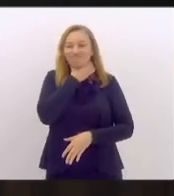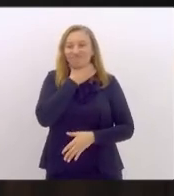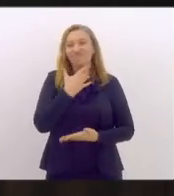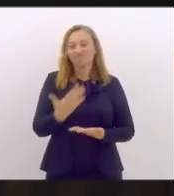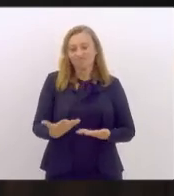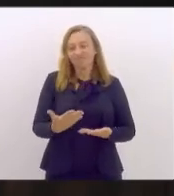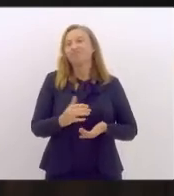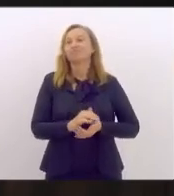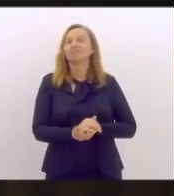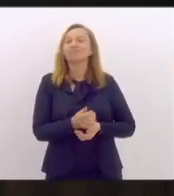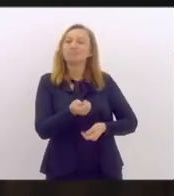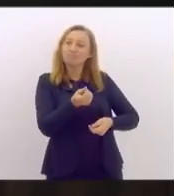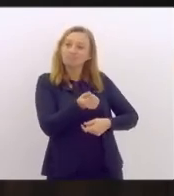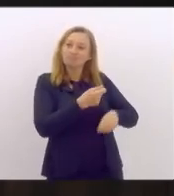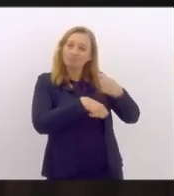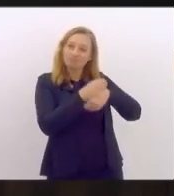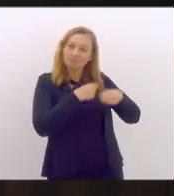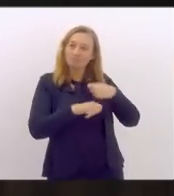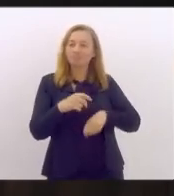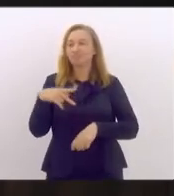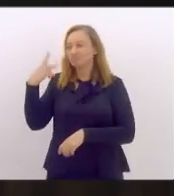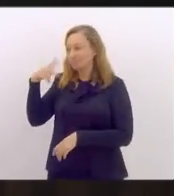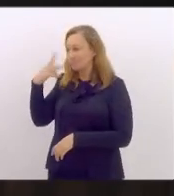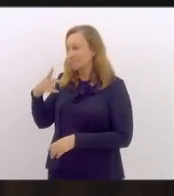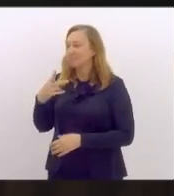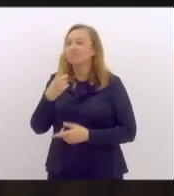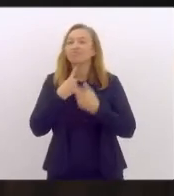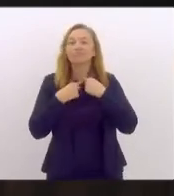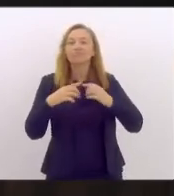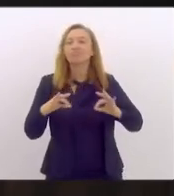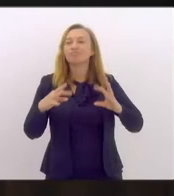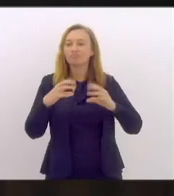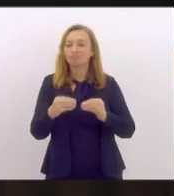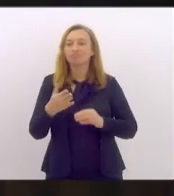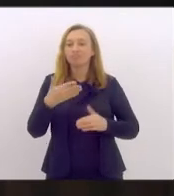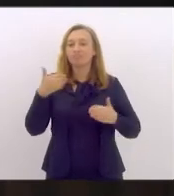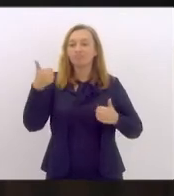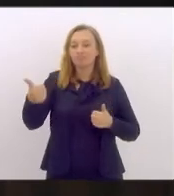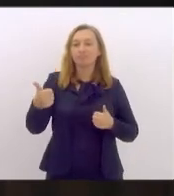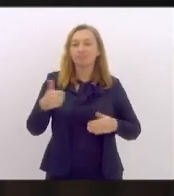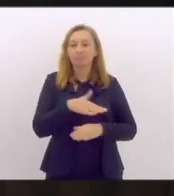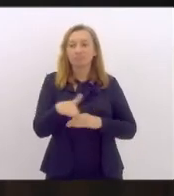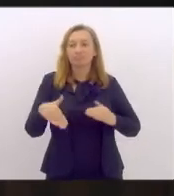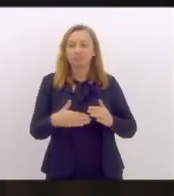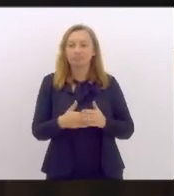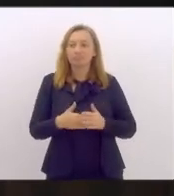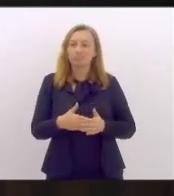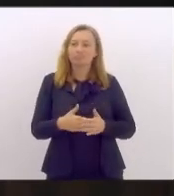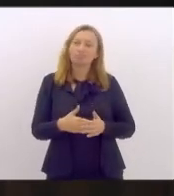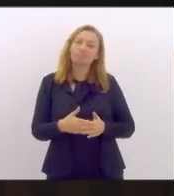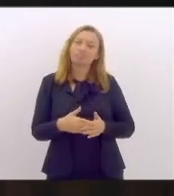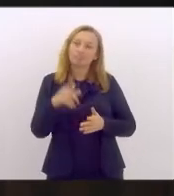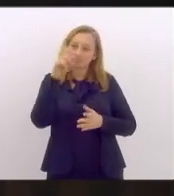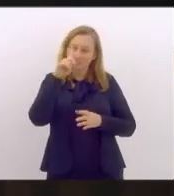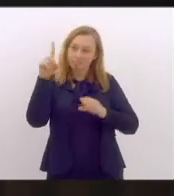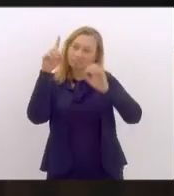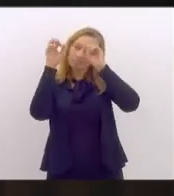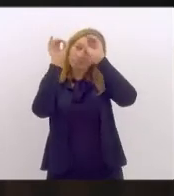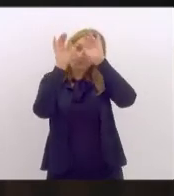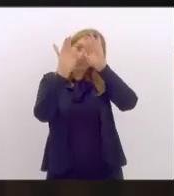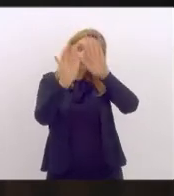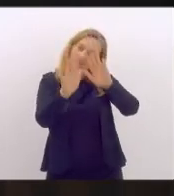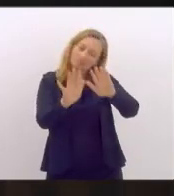tanto Econômica como política então desejo aqui tudo de melhor para cada um aqui no fundo do meu coração que Deus possa